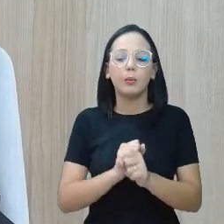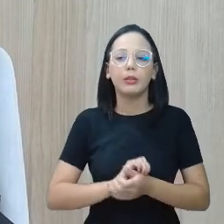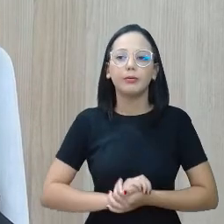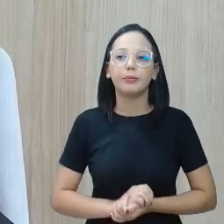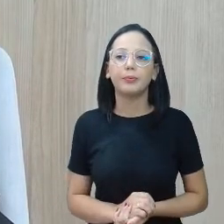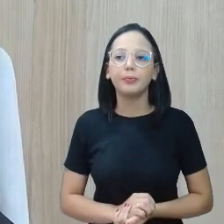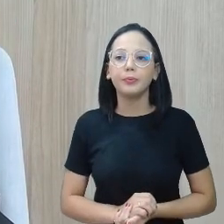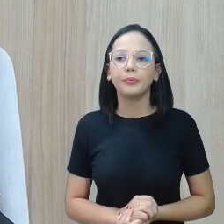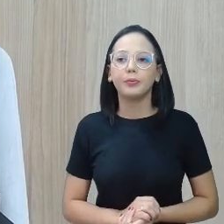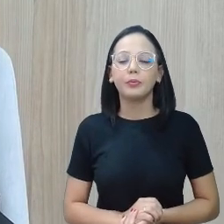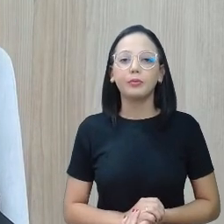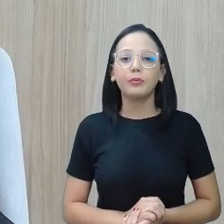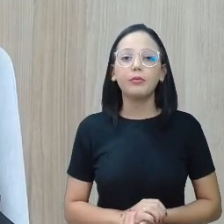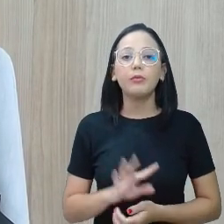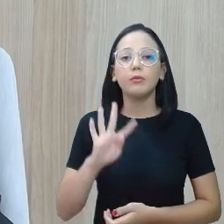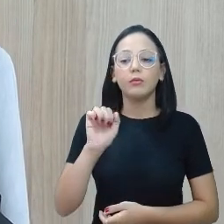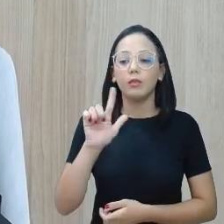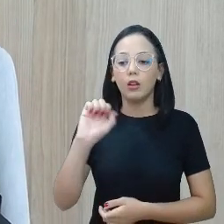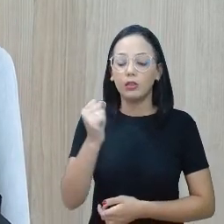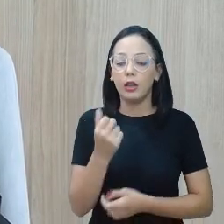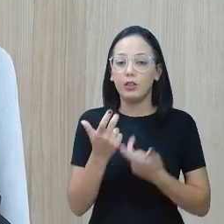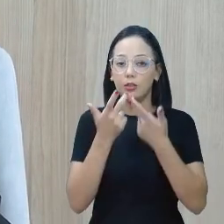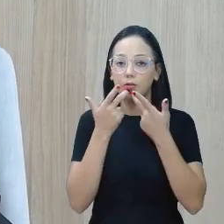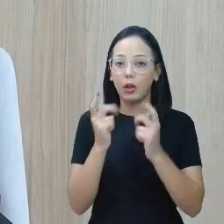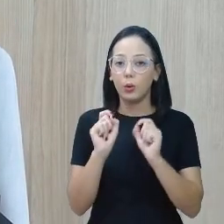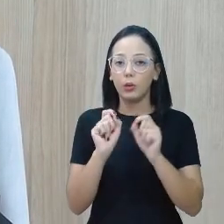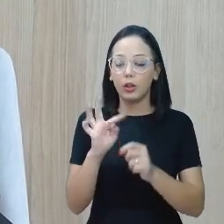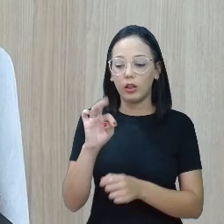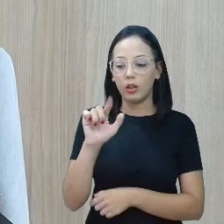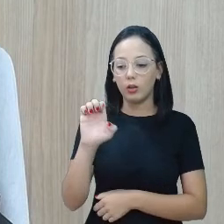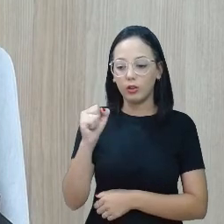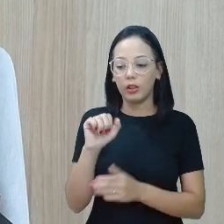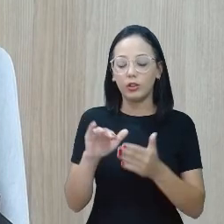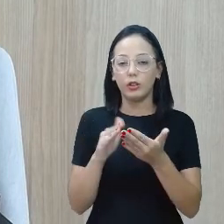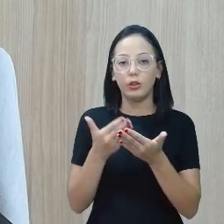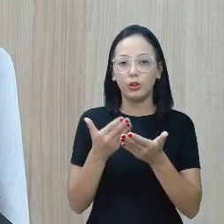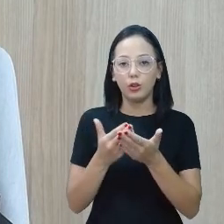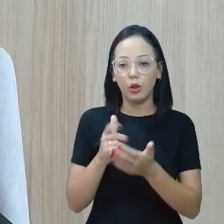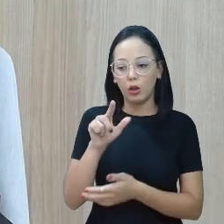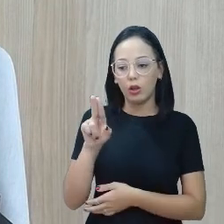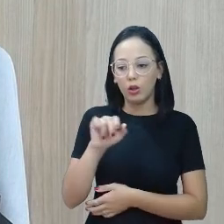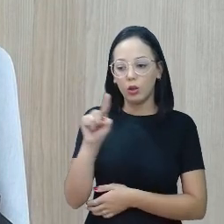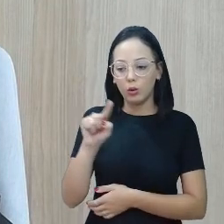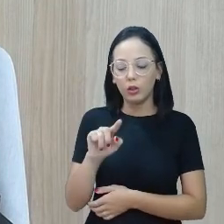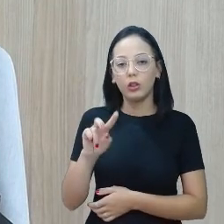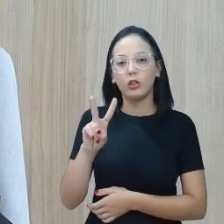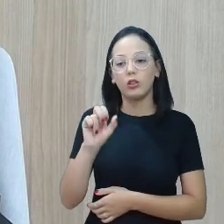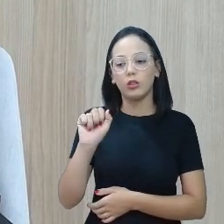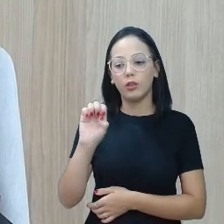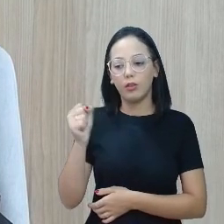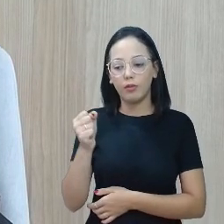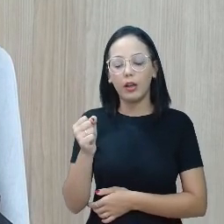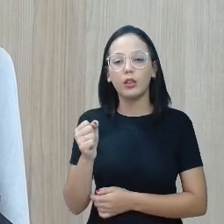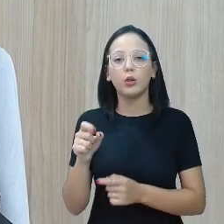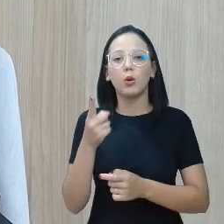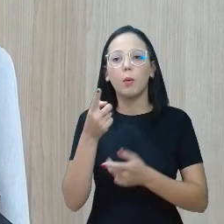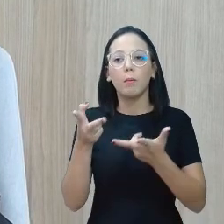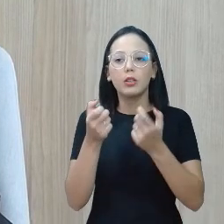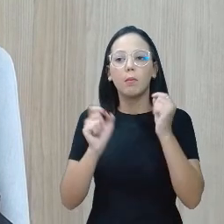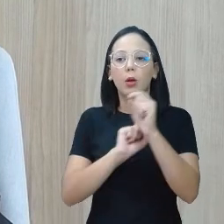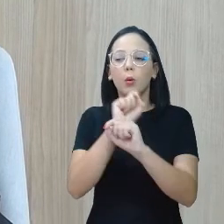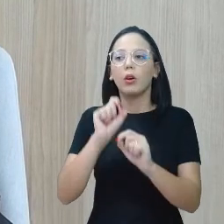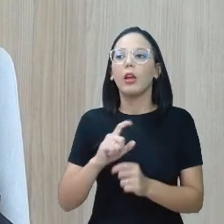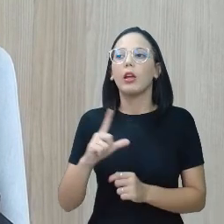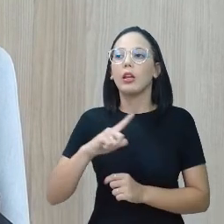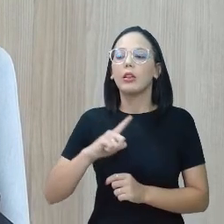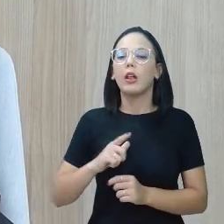joia? O Thales aqui falou com a gente, aqui o Thales da escola Luiz Vaz de Camões, né? Pode notar, Briane, que